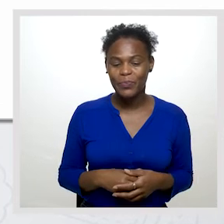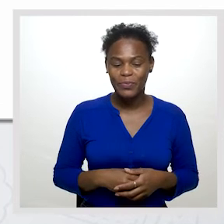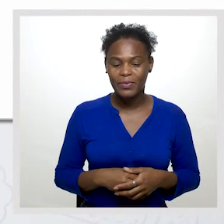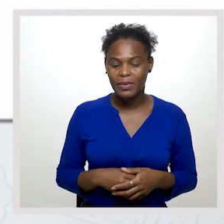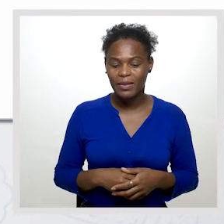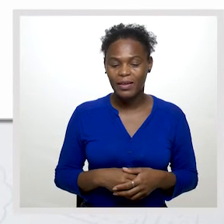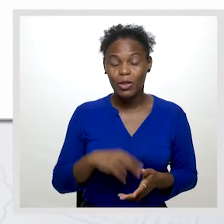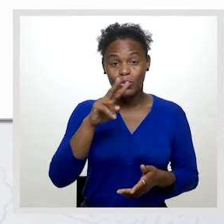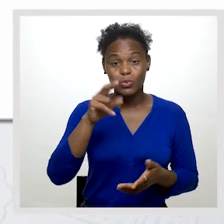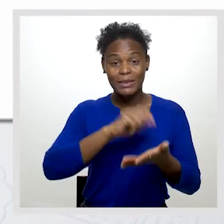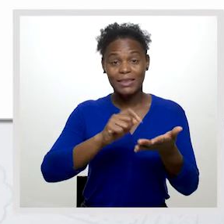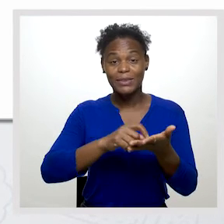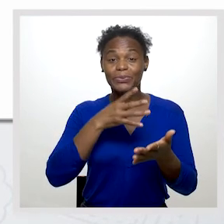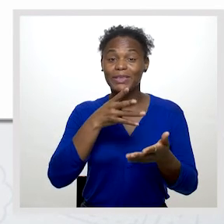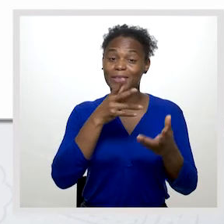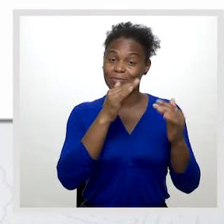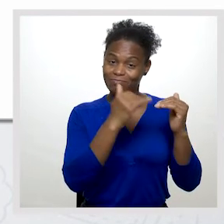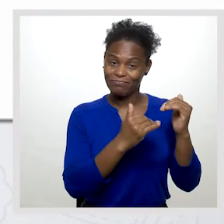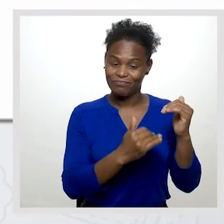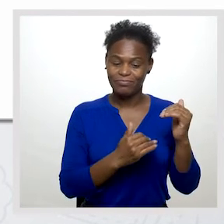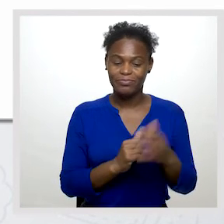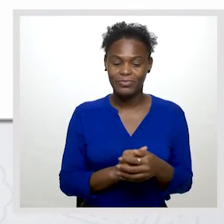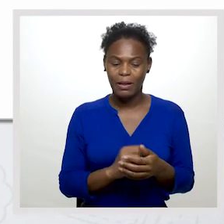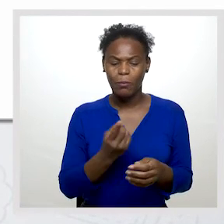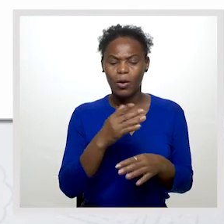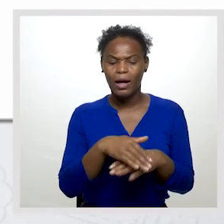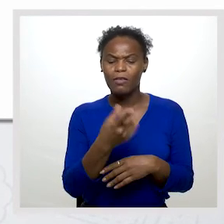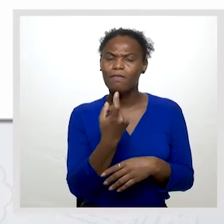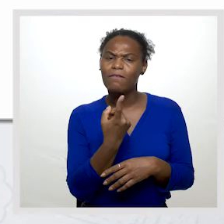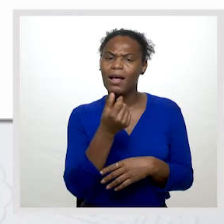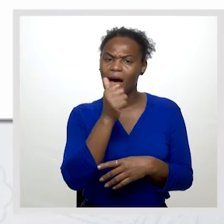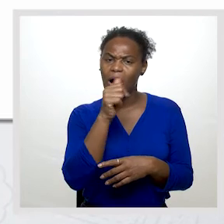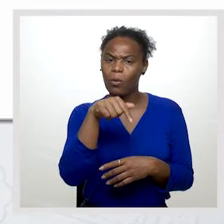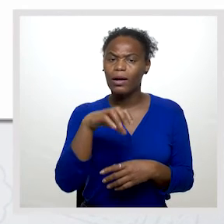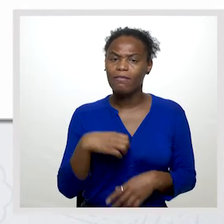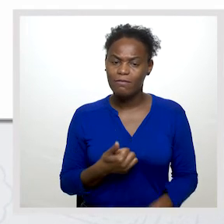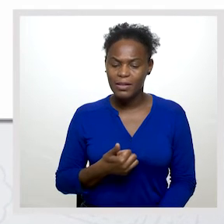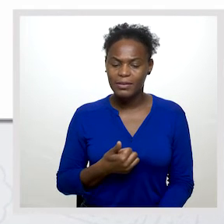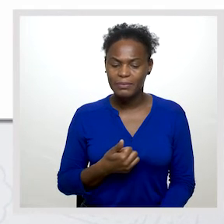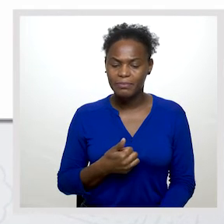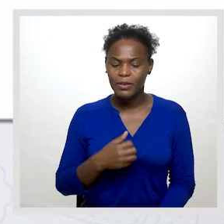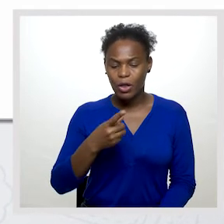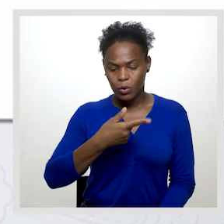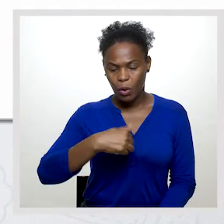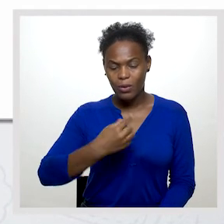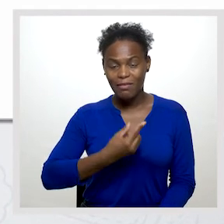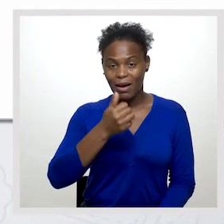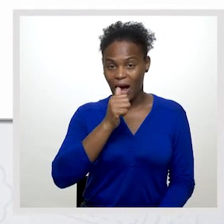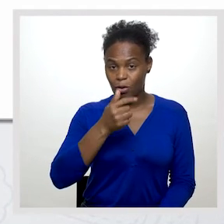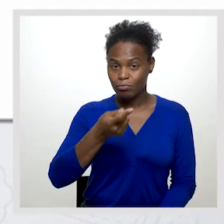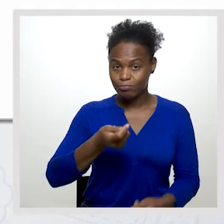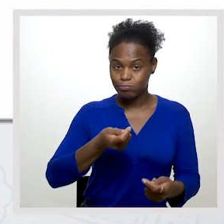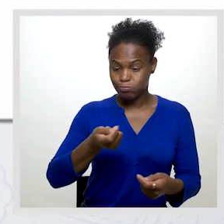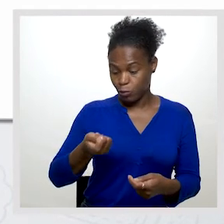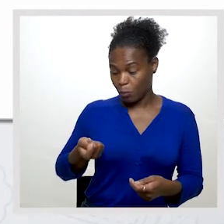seguinte: devido à escassez da água em Cabo Verde, devemos poupar e gerir esse bem tão